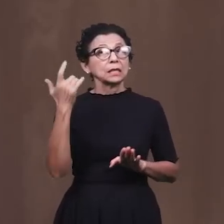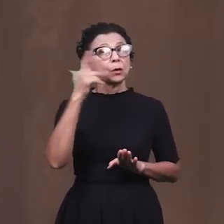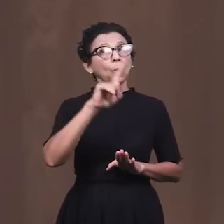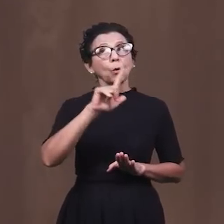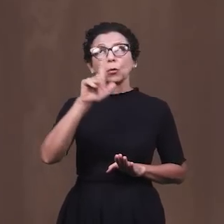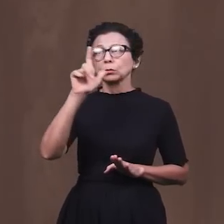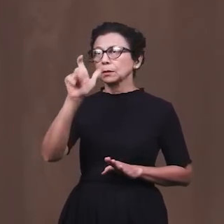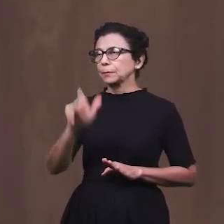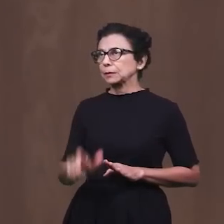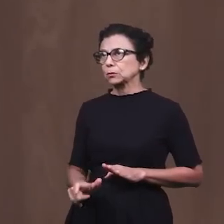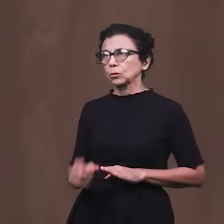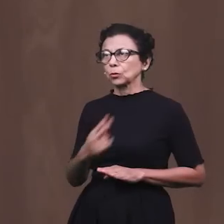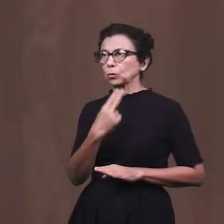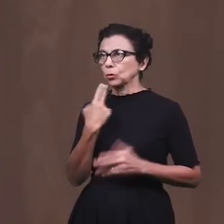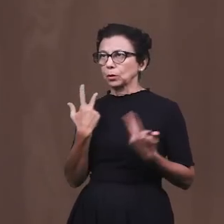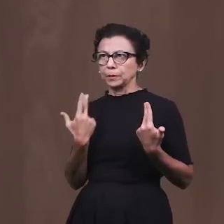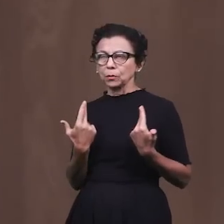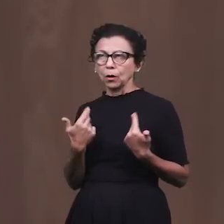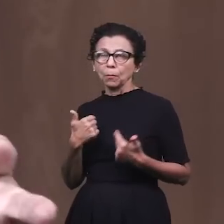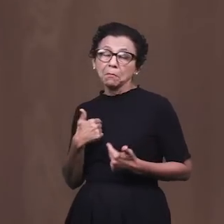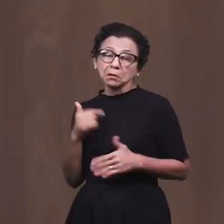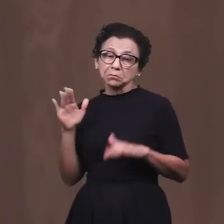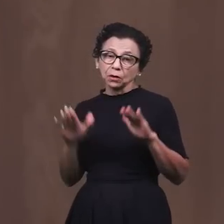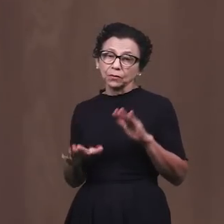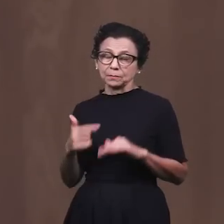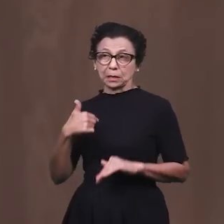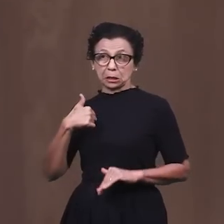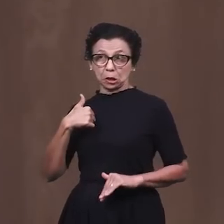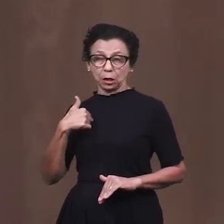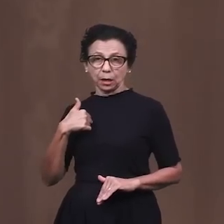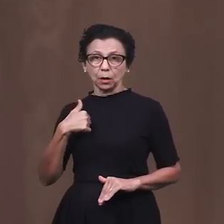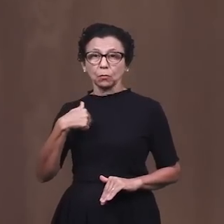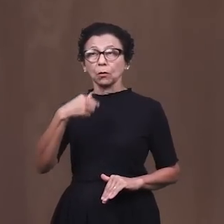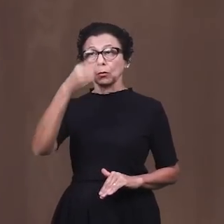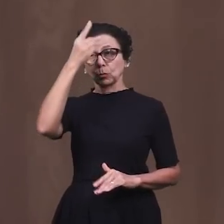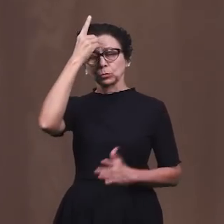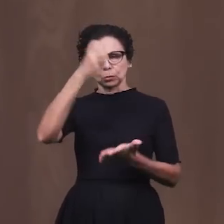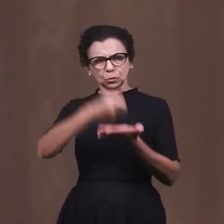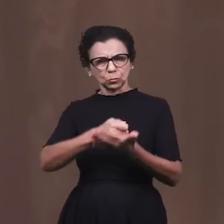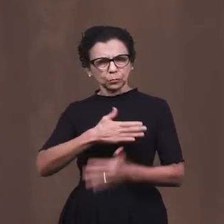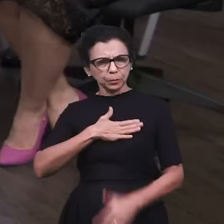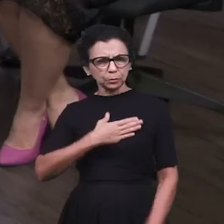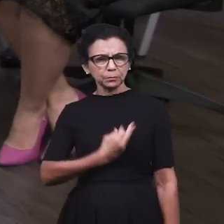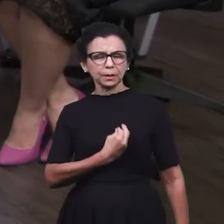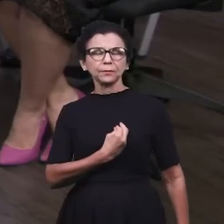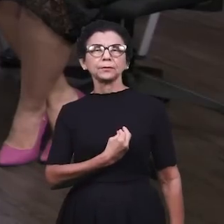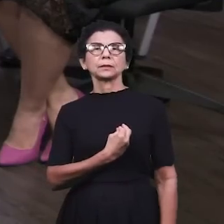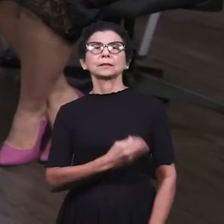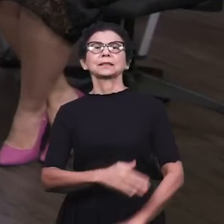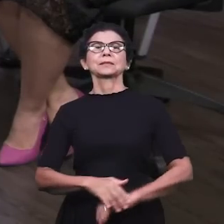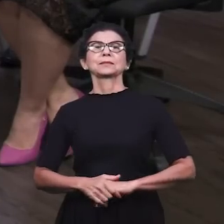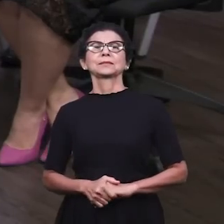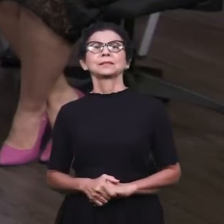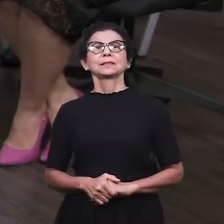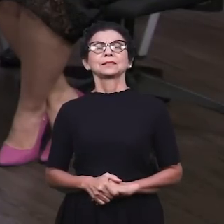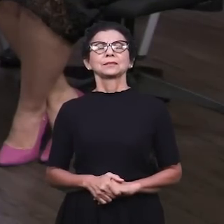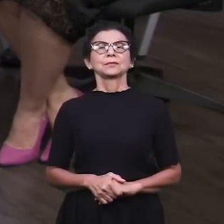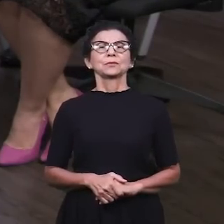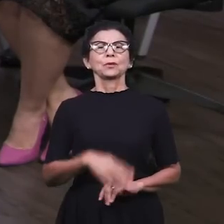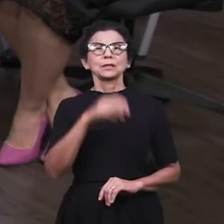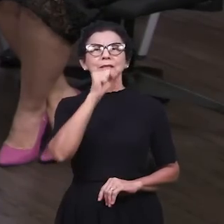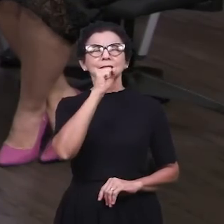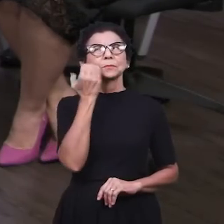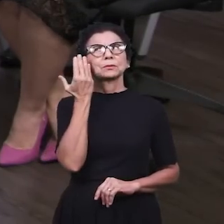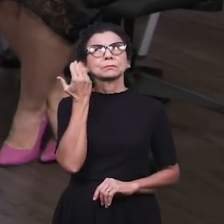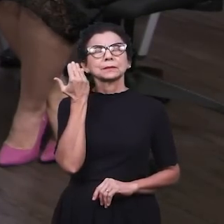o Henrique que está vivendo essa situação que foi mostrada lá, isso é exatamente eu, pode orar por mim. Que bênção. Então não há erro nisso. Aconteceu agora,